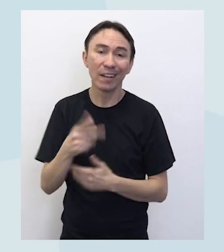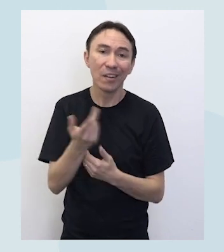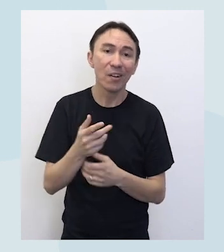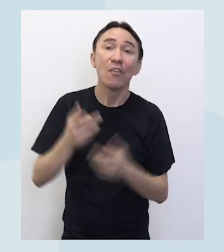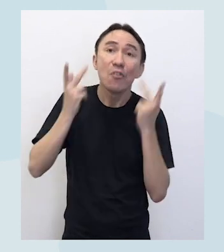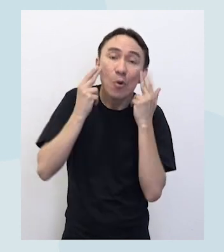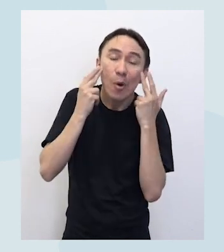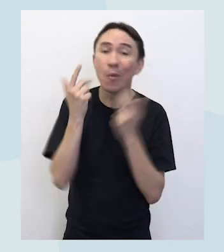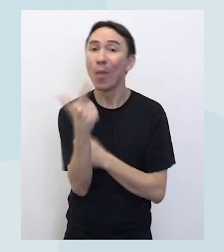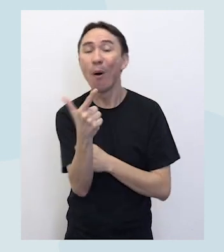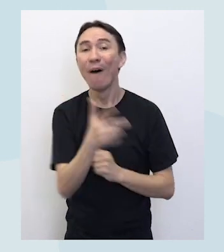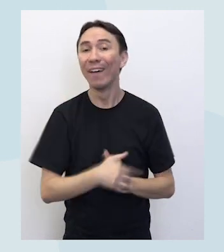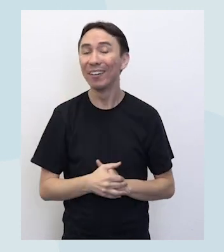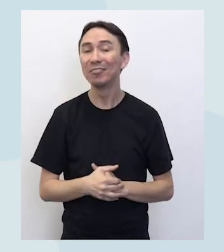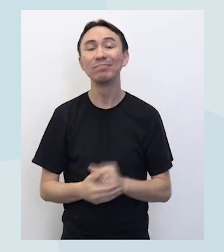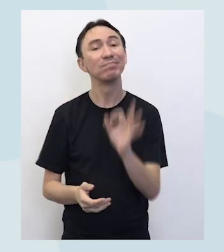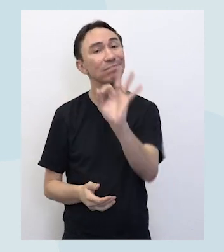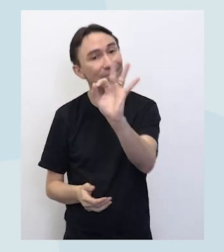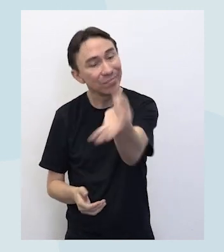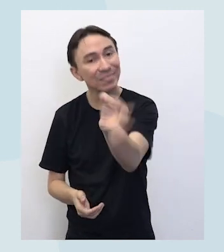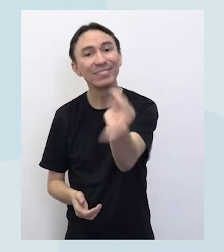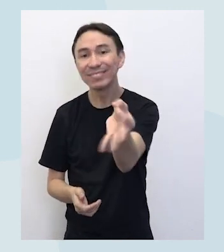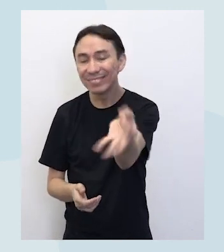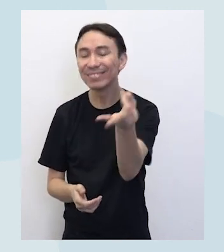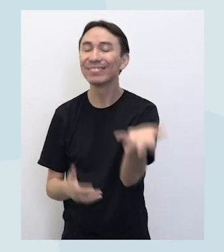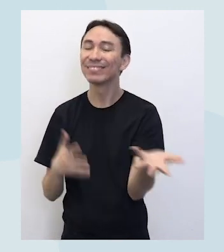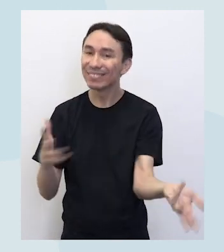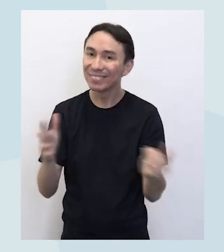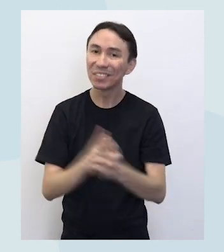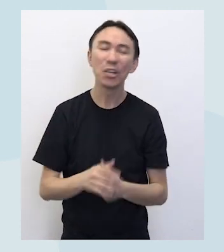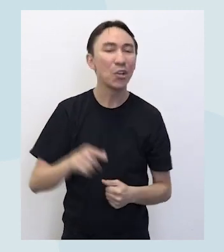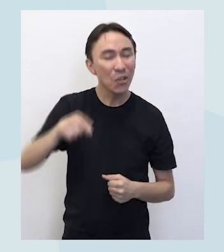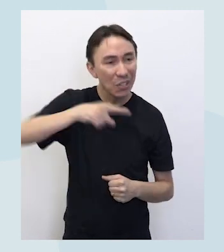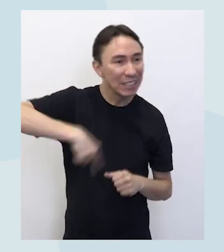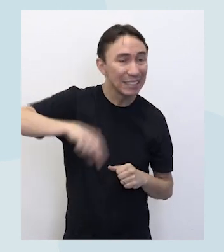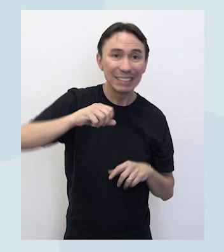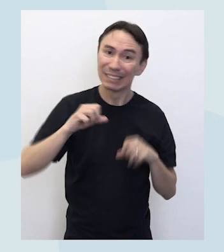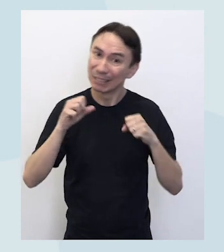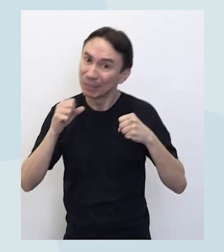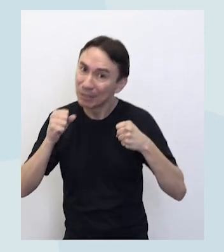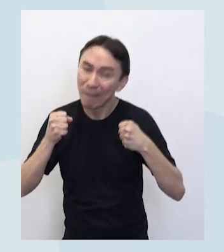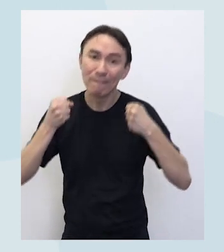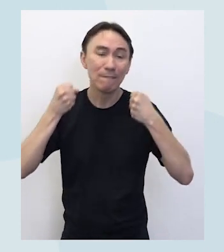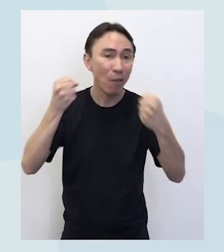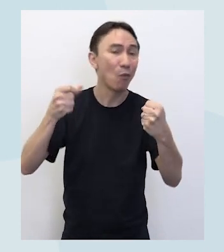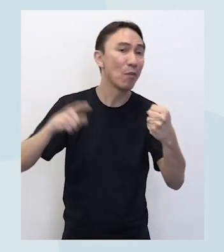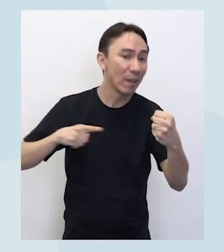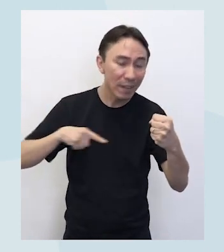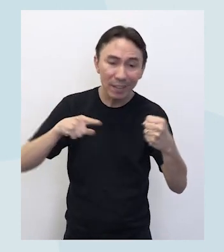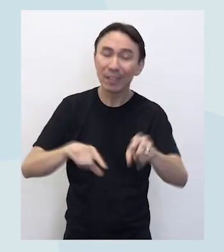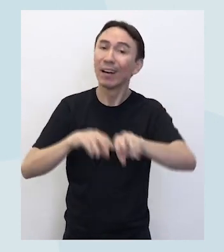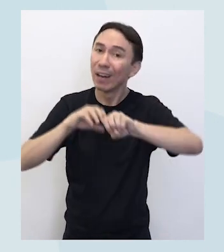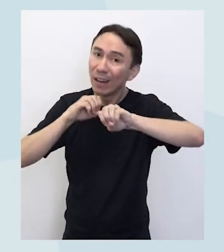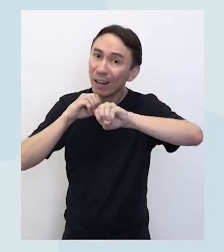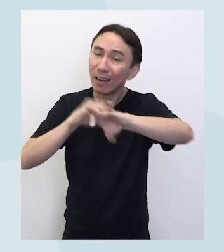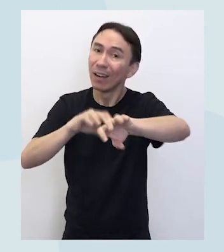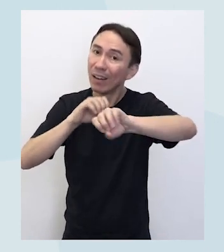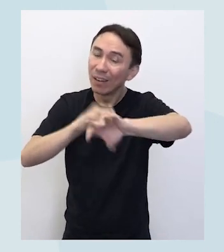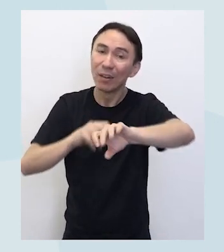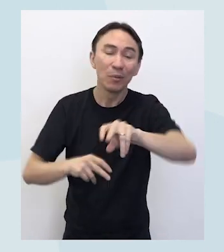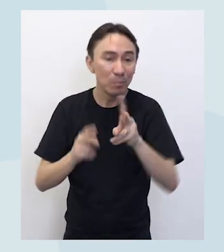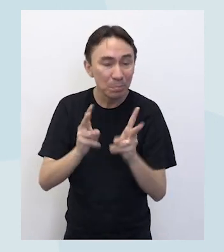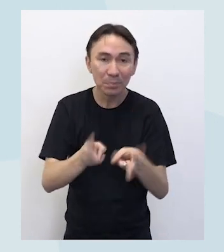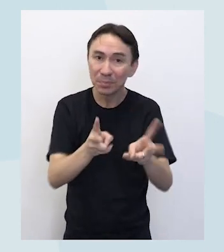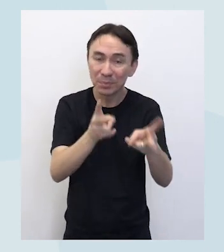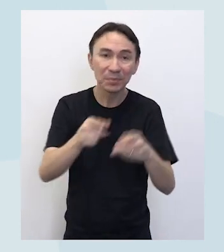Exatamente, gente. Olha só, obrigada, professora Fernanda. Olha só, gente, a gente está se desdobrando aqui, né, para continuar dando esta aula para vocês, né, porque a gente não perca